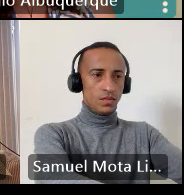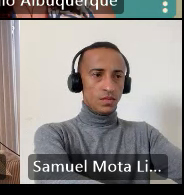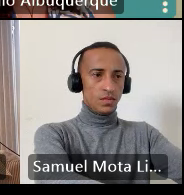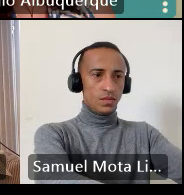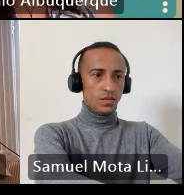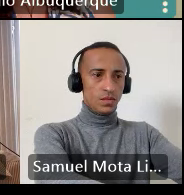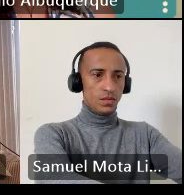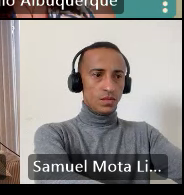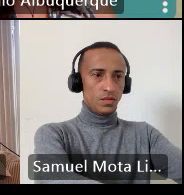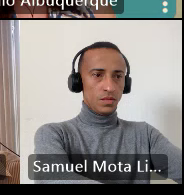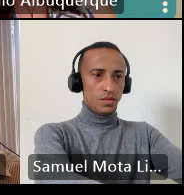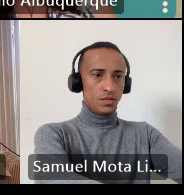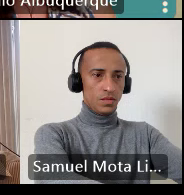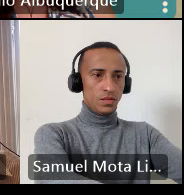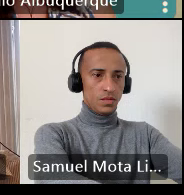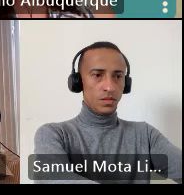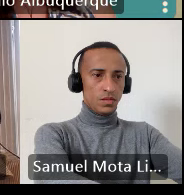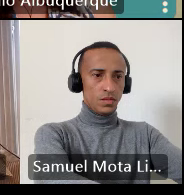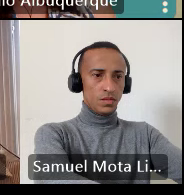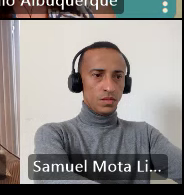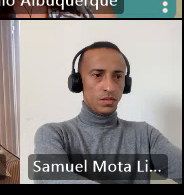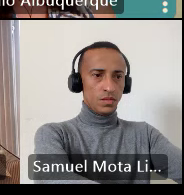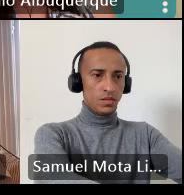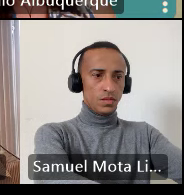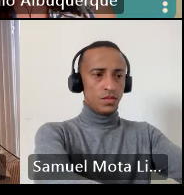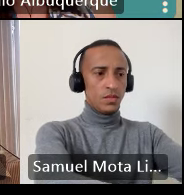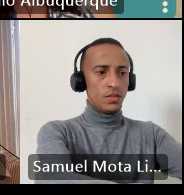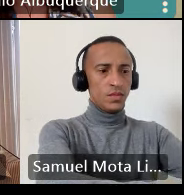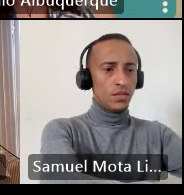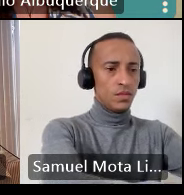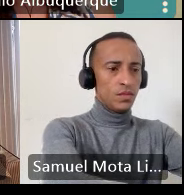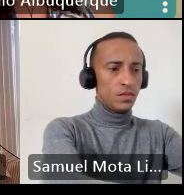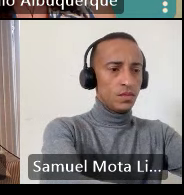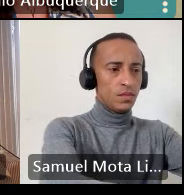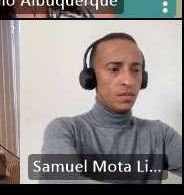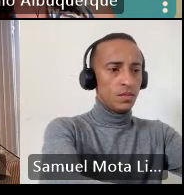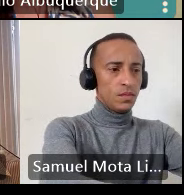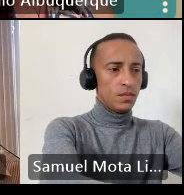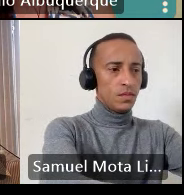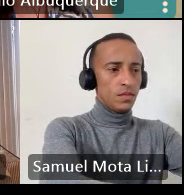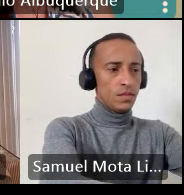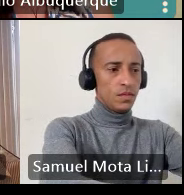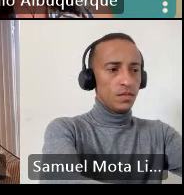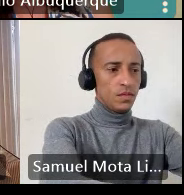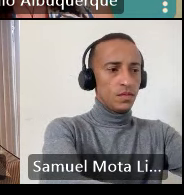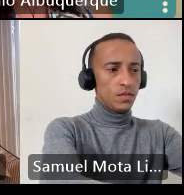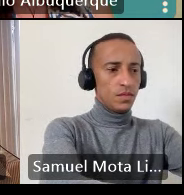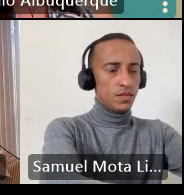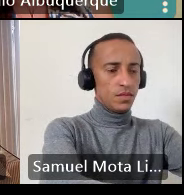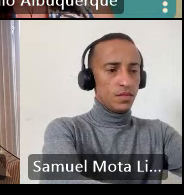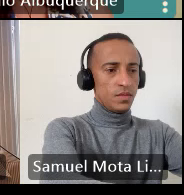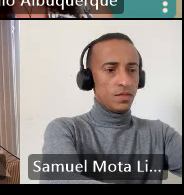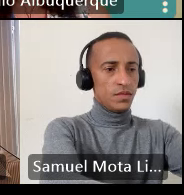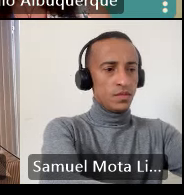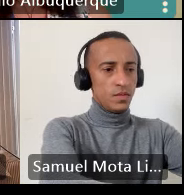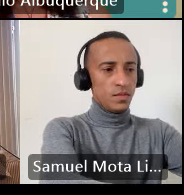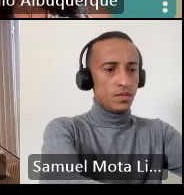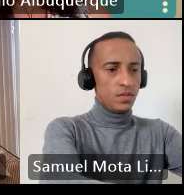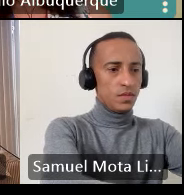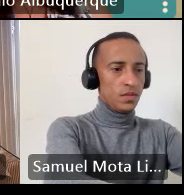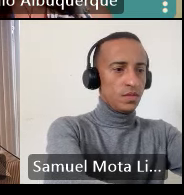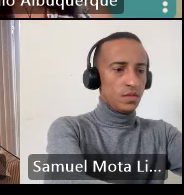governamentais a gente sabe que a nossa atividade eh é muitas vezes estida com com grande grau de desconfiança